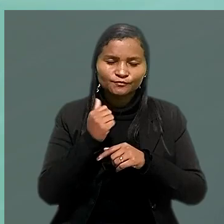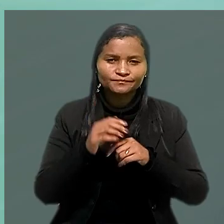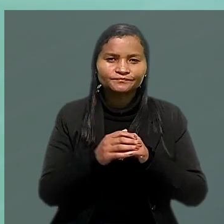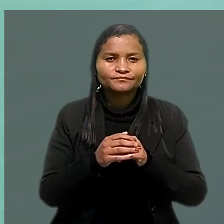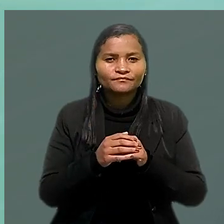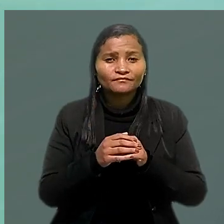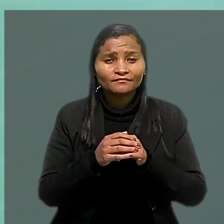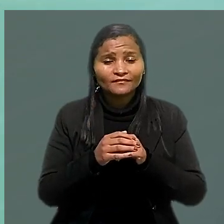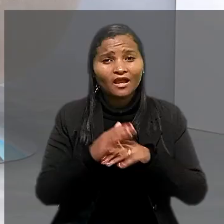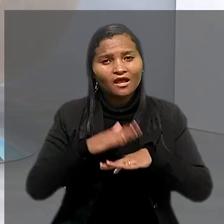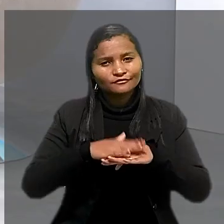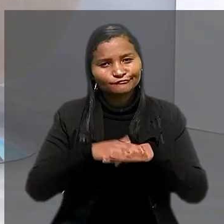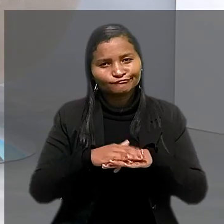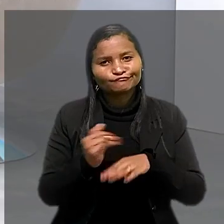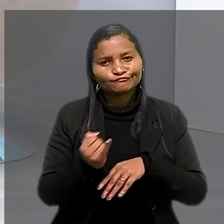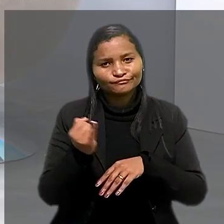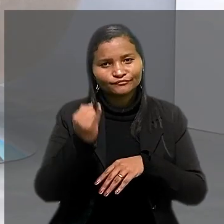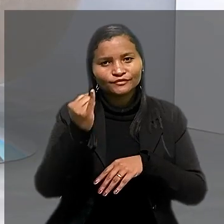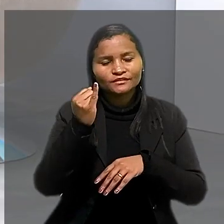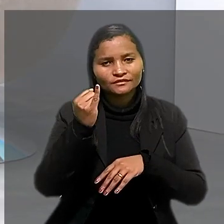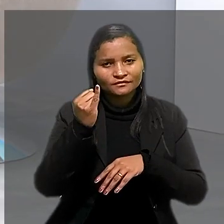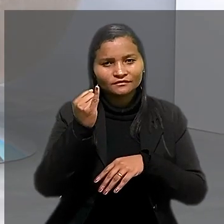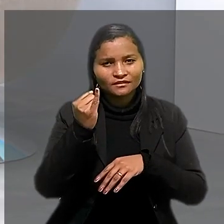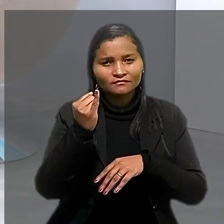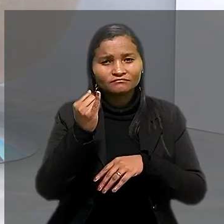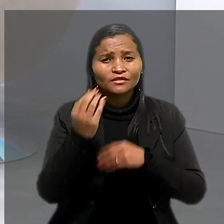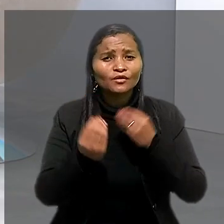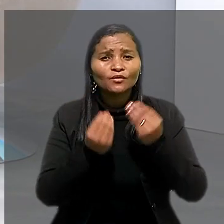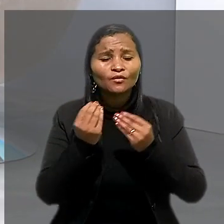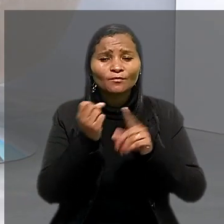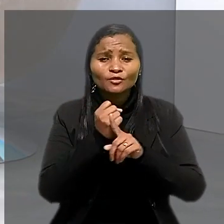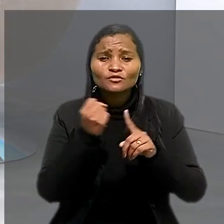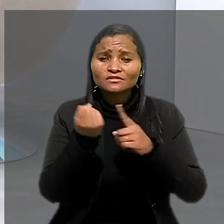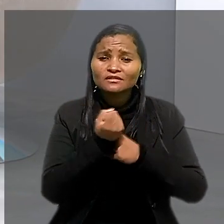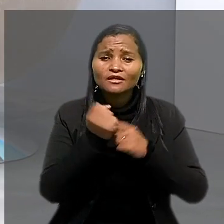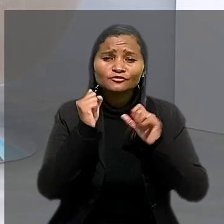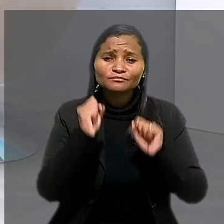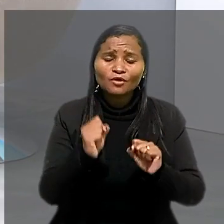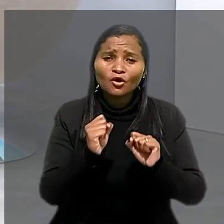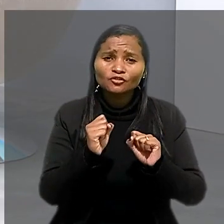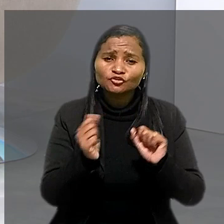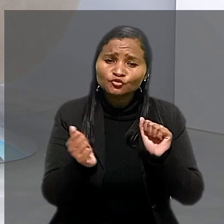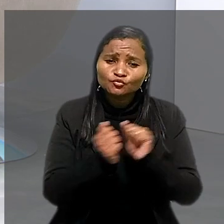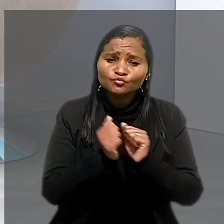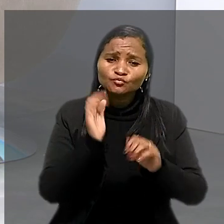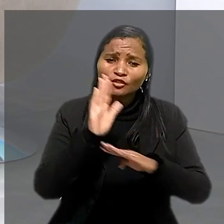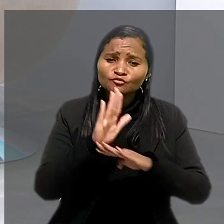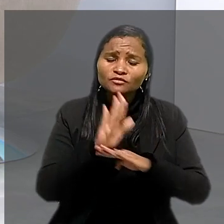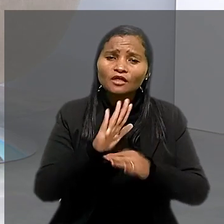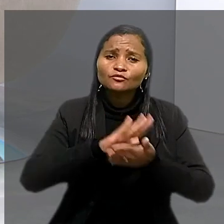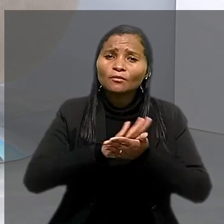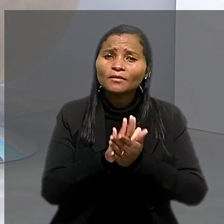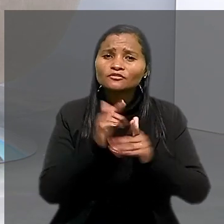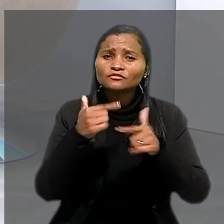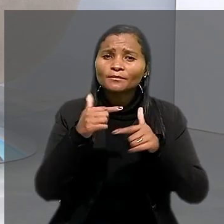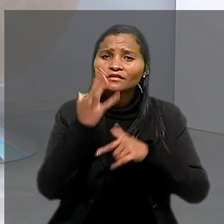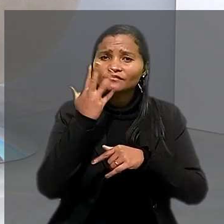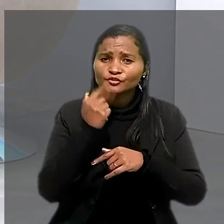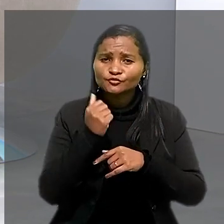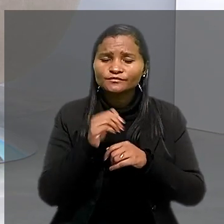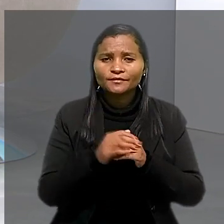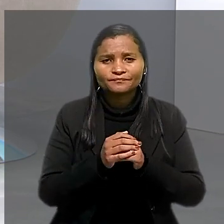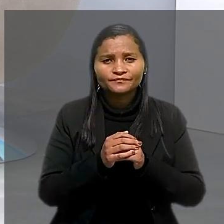trabalho infantil. São ações de extrema importância. Sem dúvida. Como que a sociedade pode se engajar no combate ao trabalho infantil